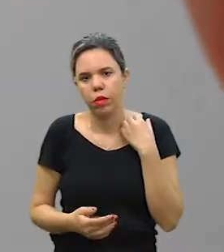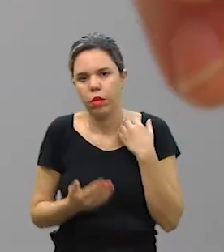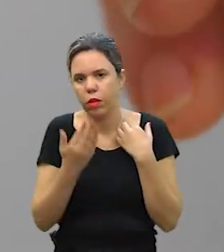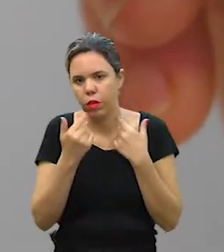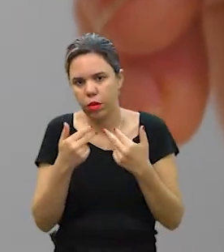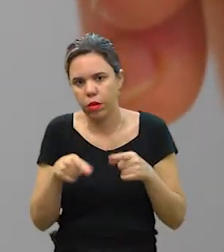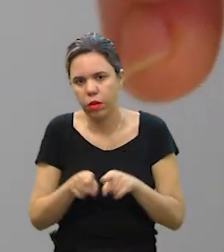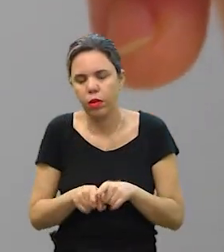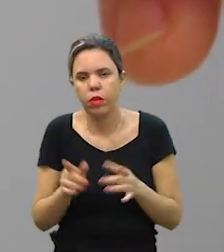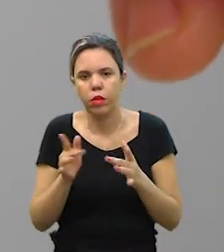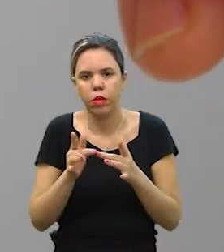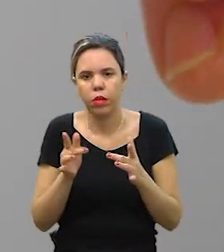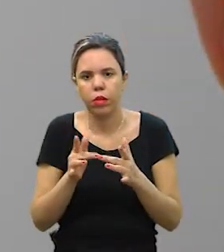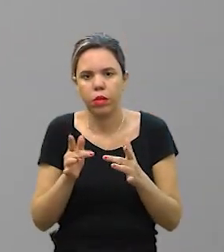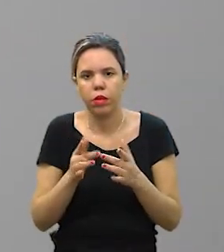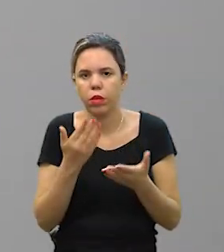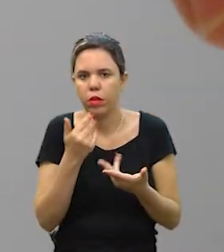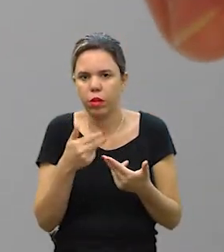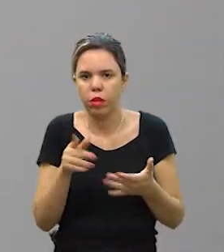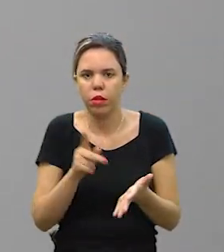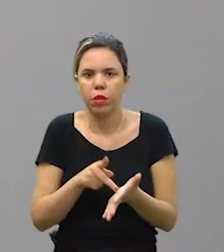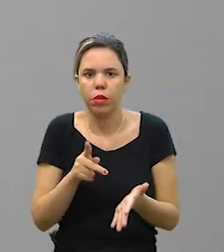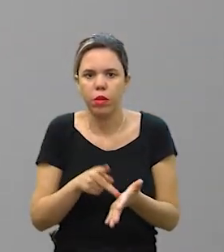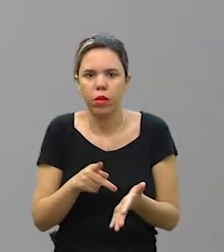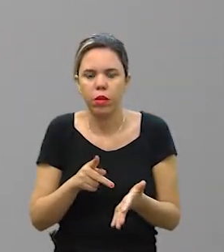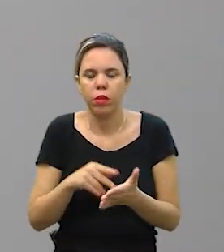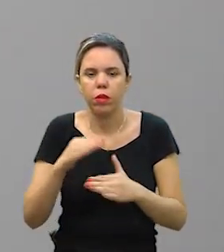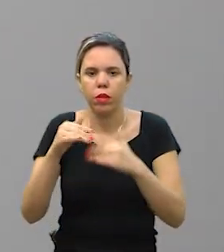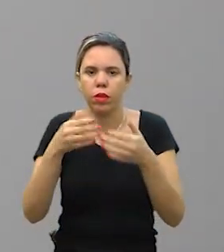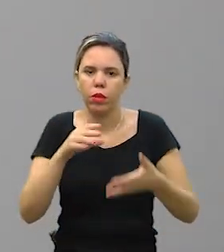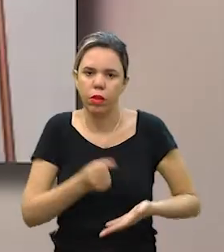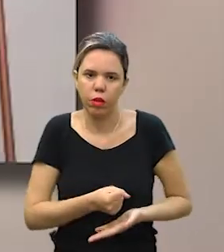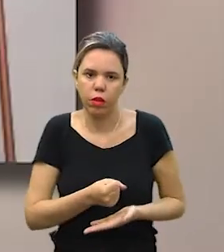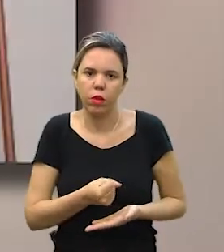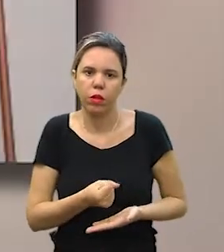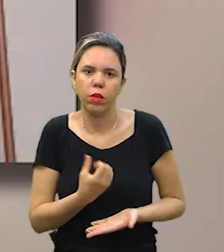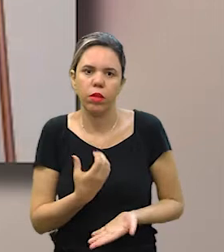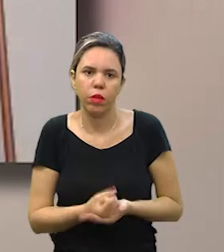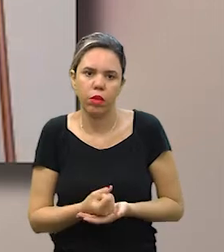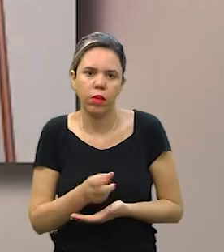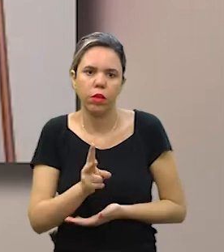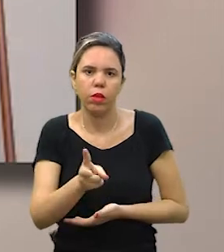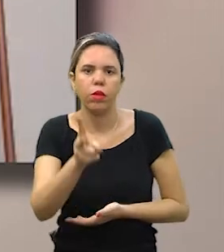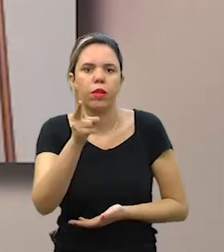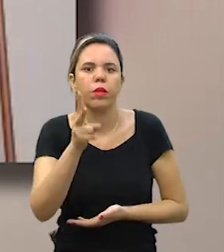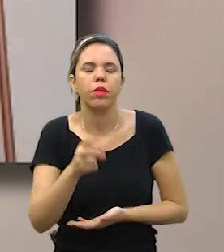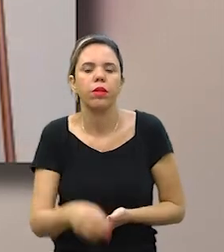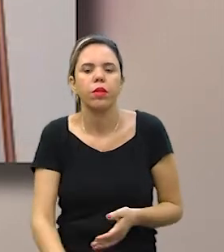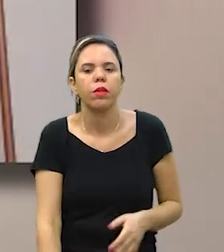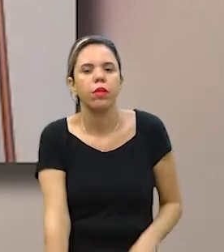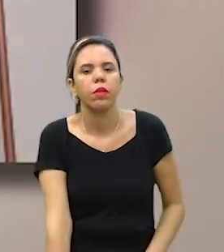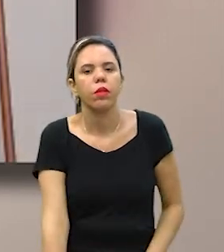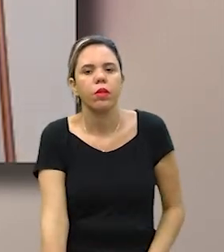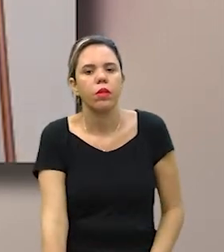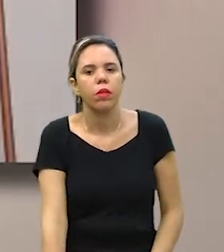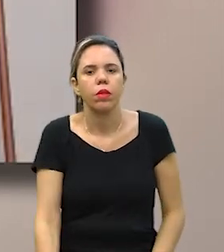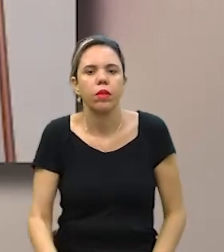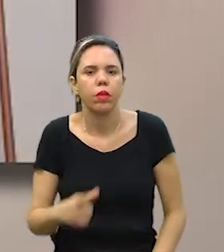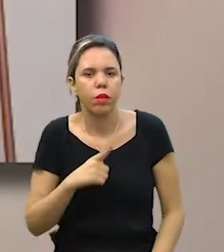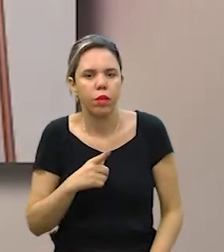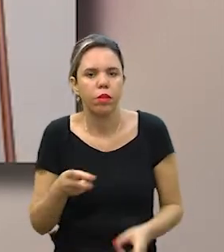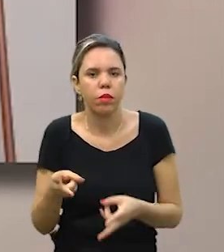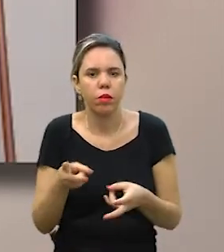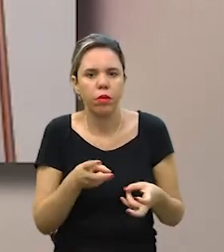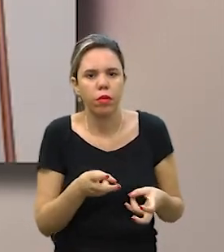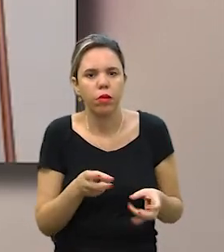receber alimentos, entrar em contato com a comida de verdade, além do leite que ele recebe, que ele vai continuar recebendo. Então, ele tem que